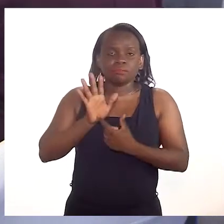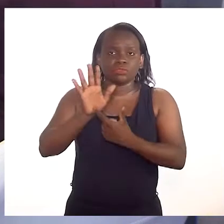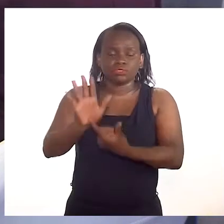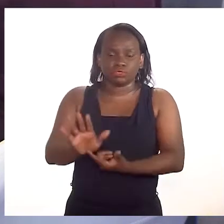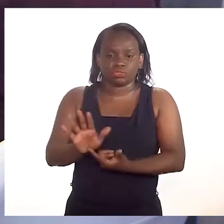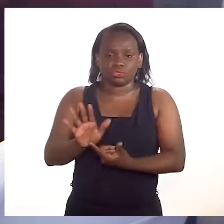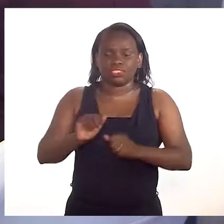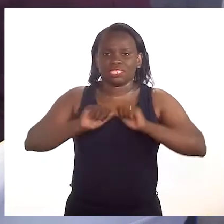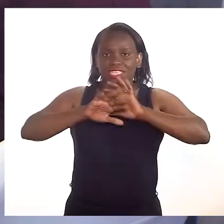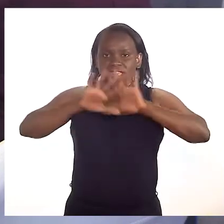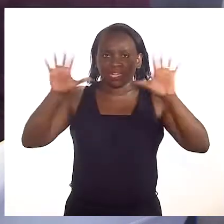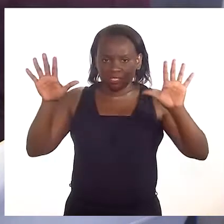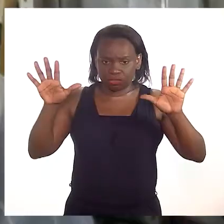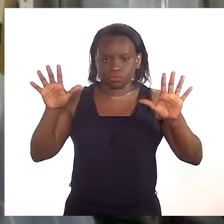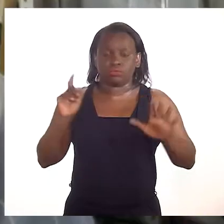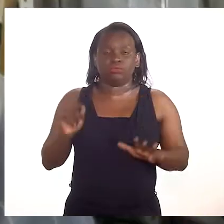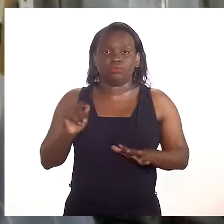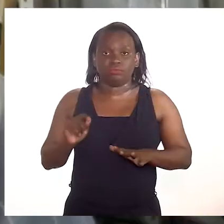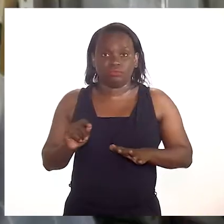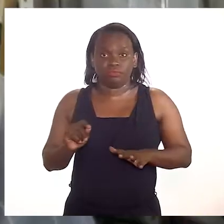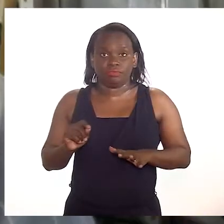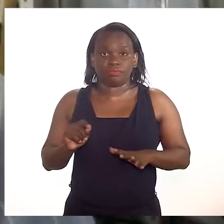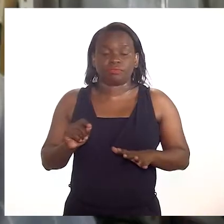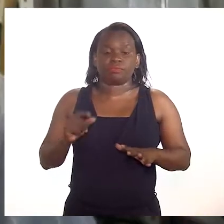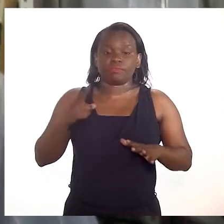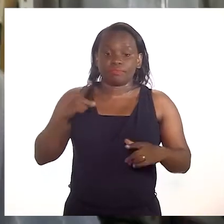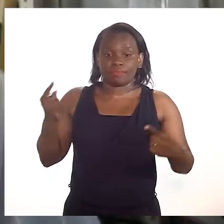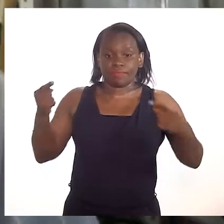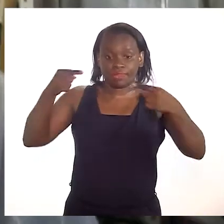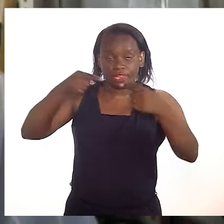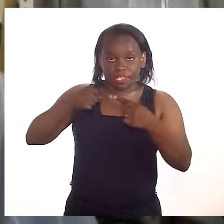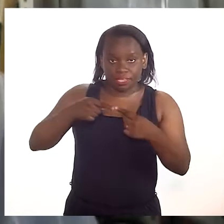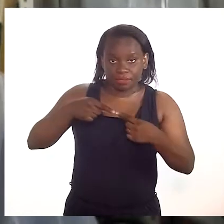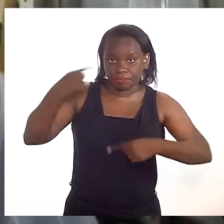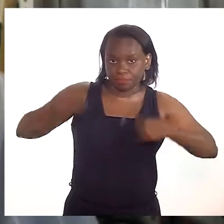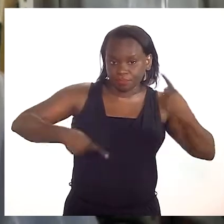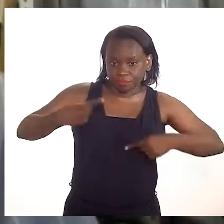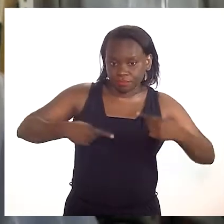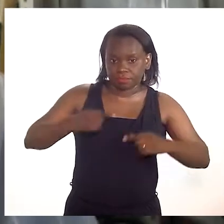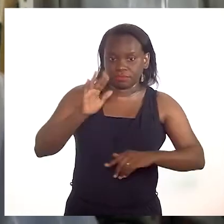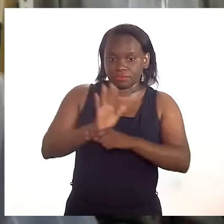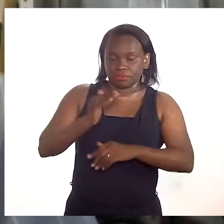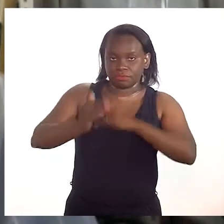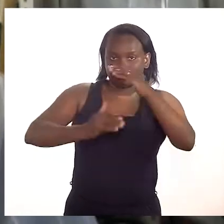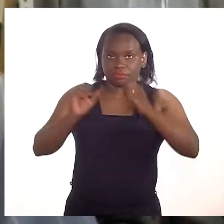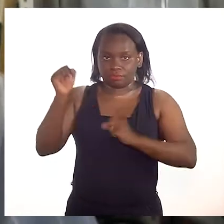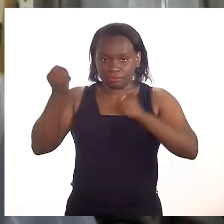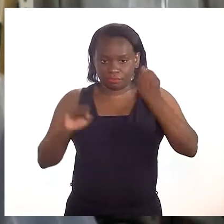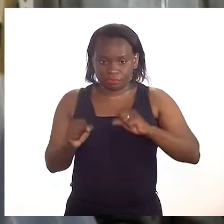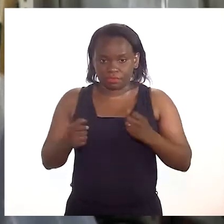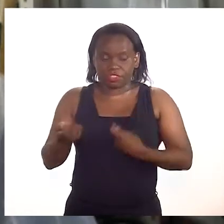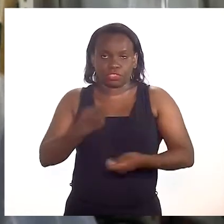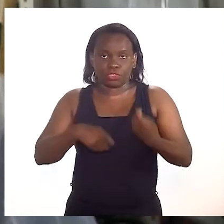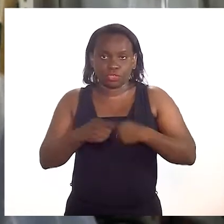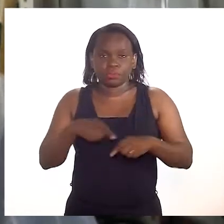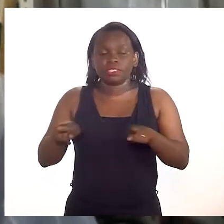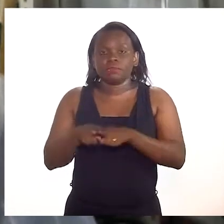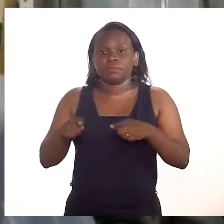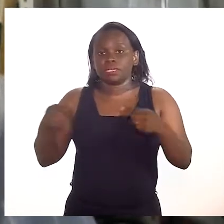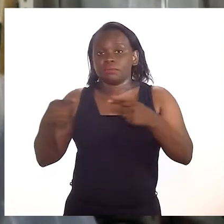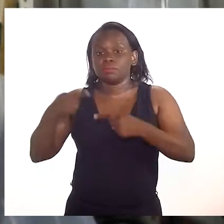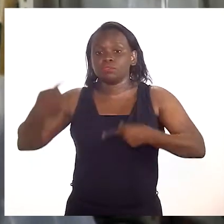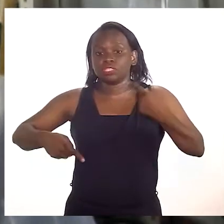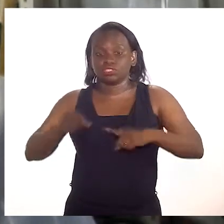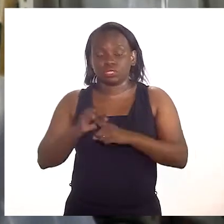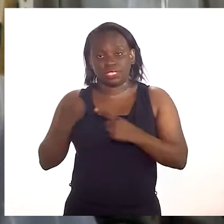muito claro a relação entre a política de desenvolvimento industrial e econômica e a